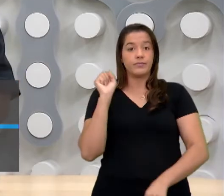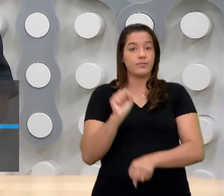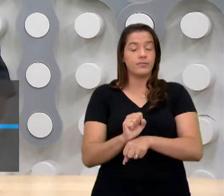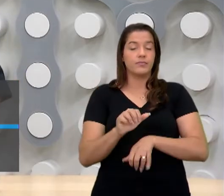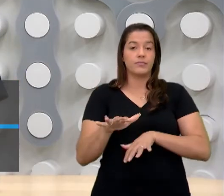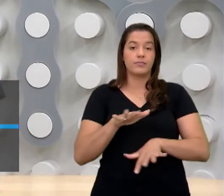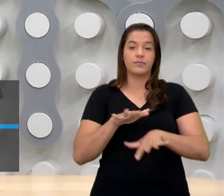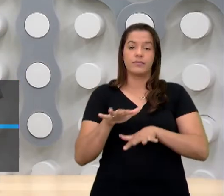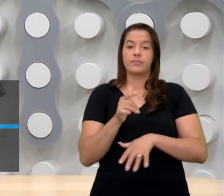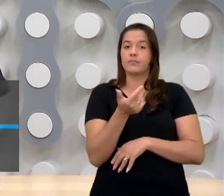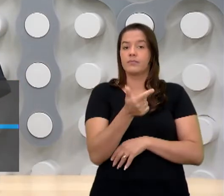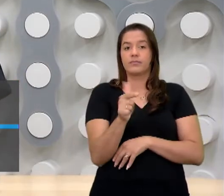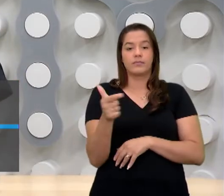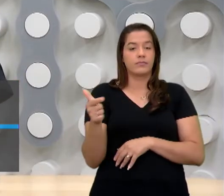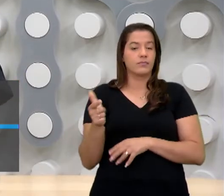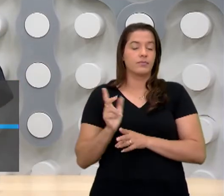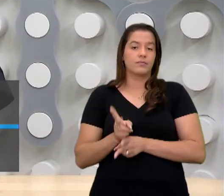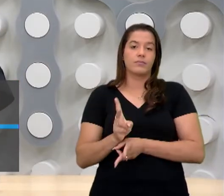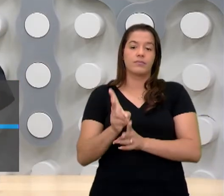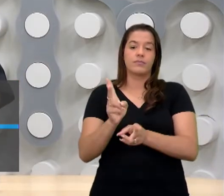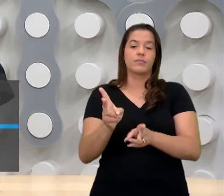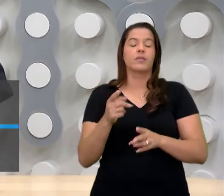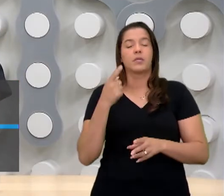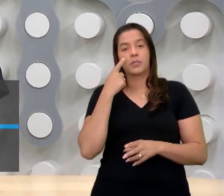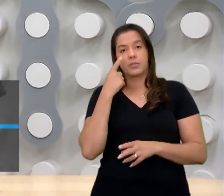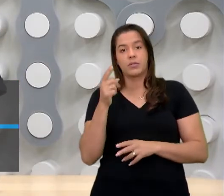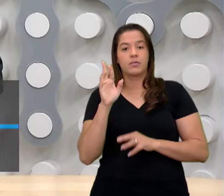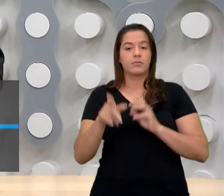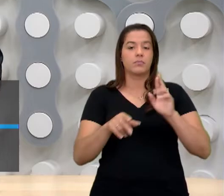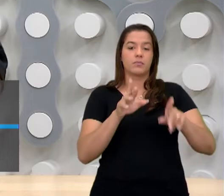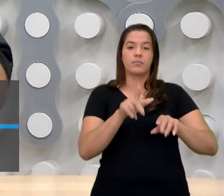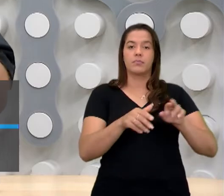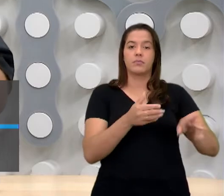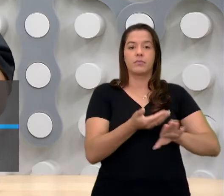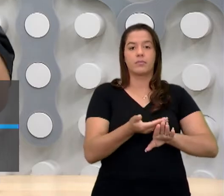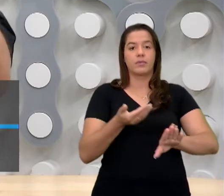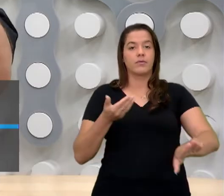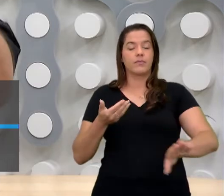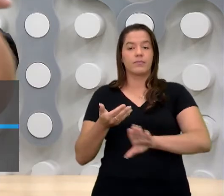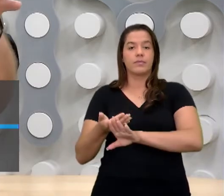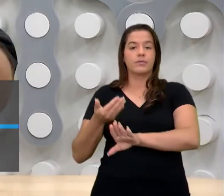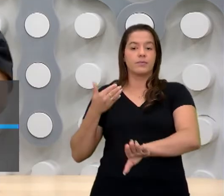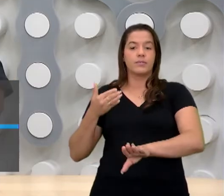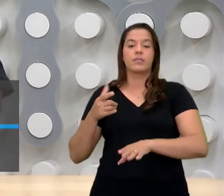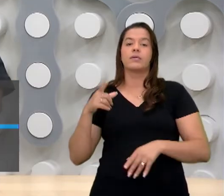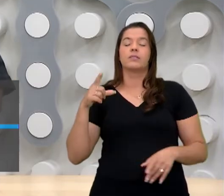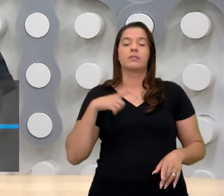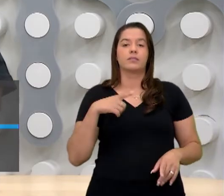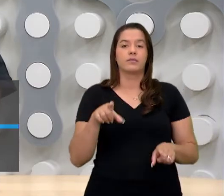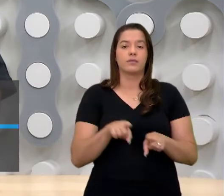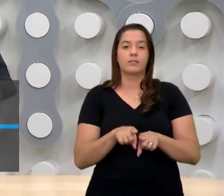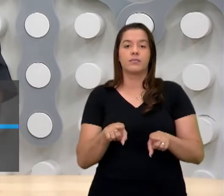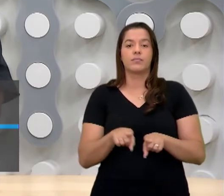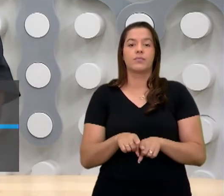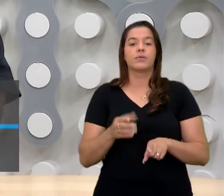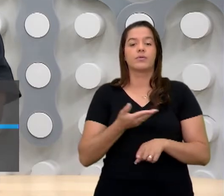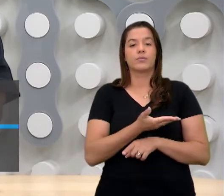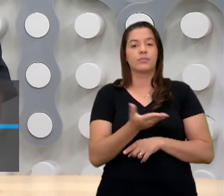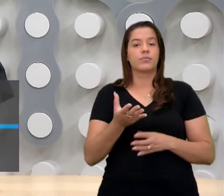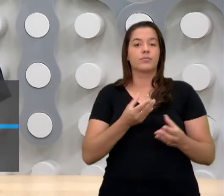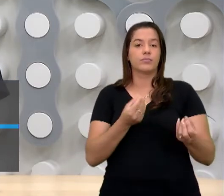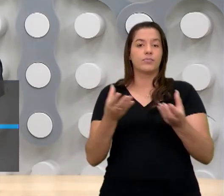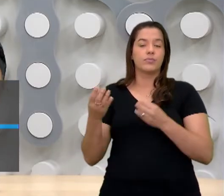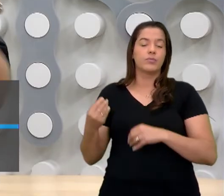viu que esse movimento divergente aí, esse afastamento de placas, ele está também em boa parte